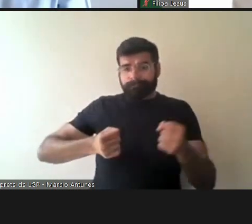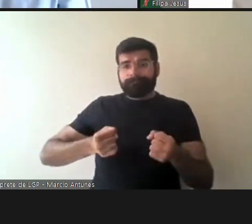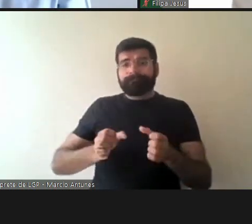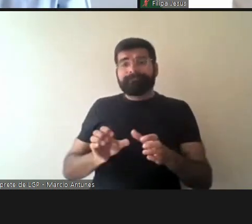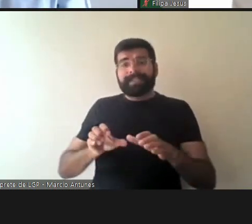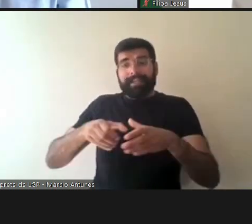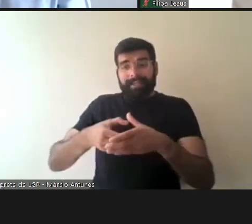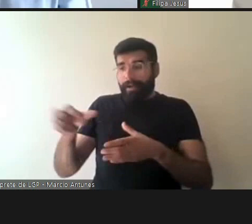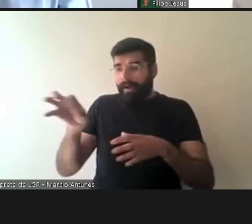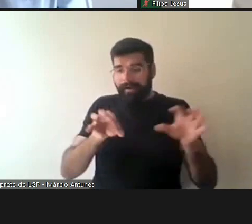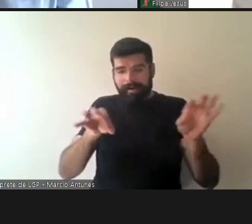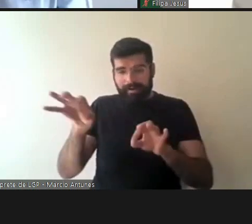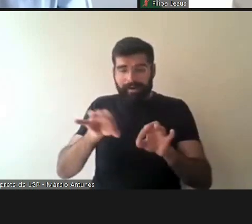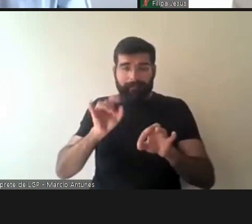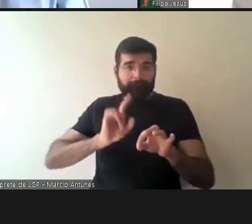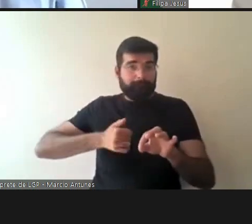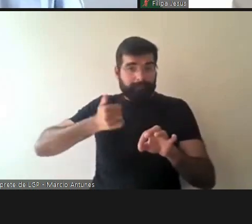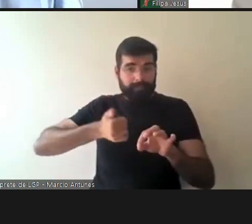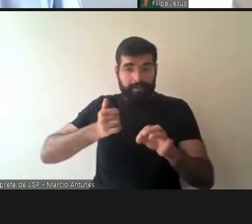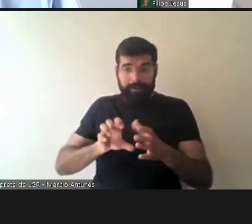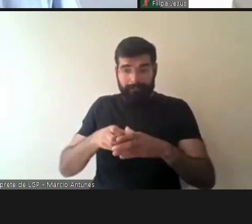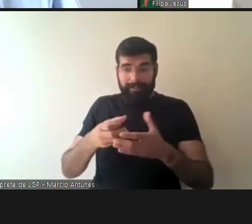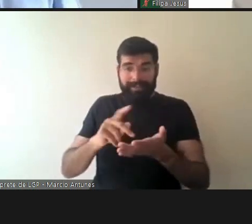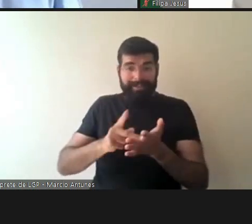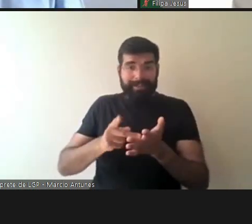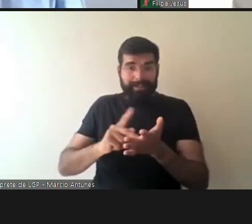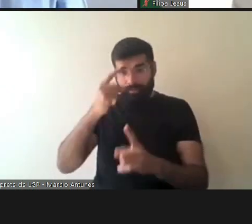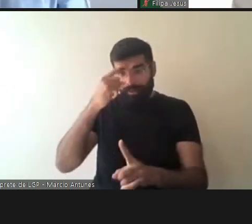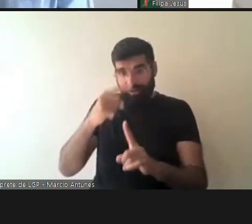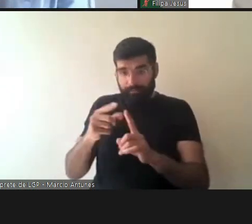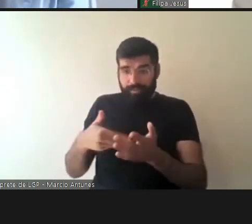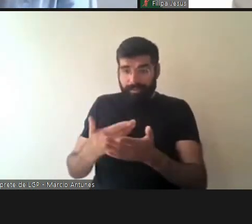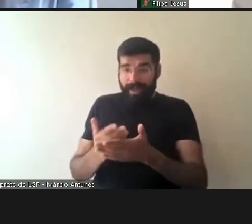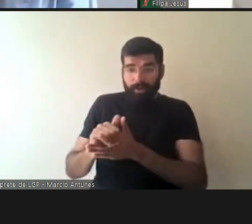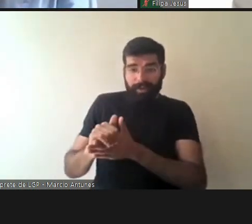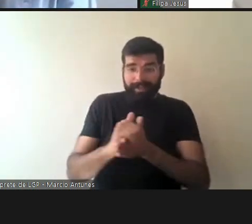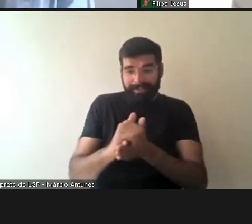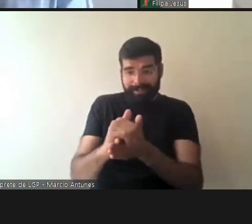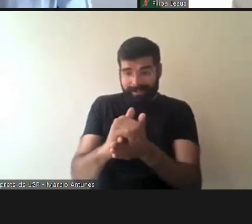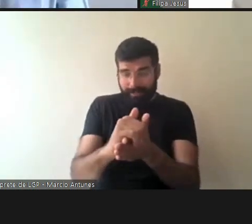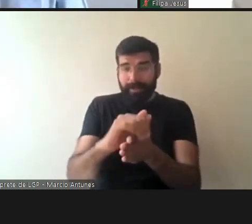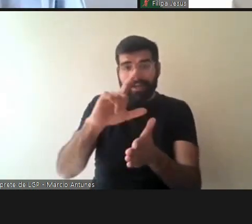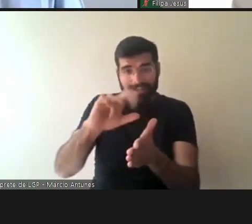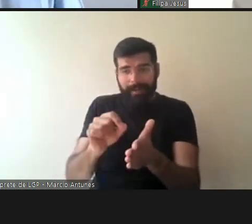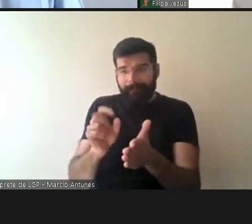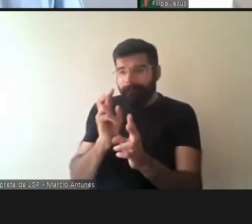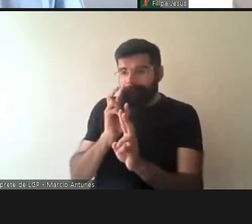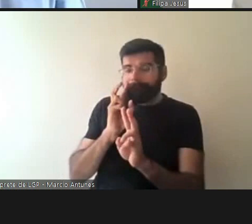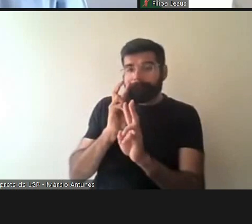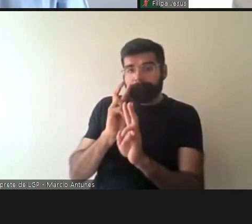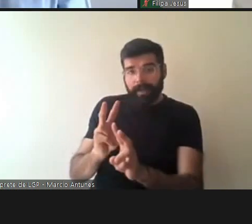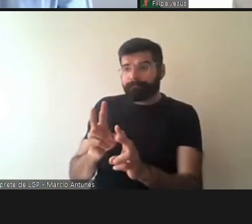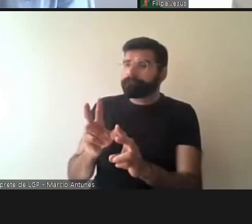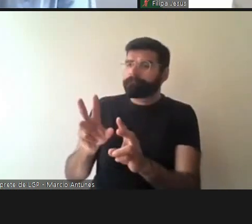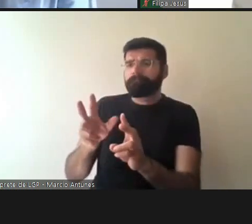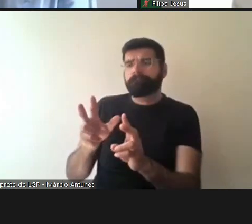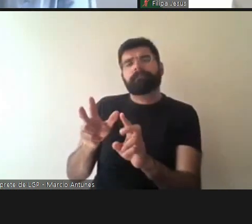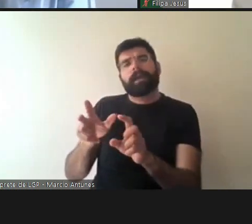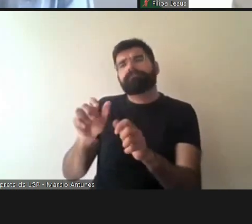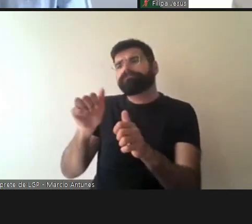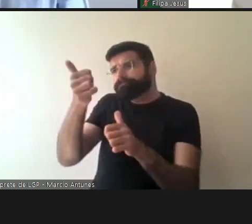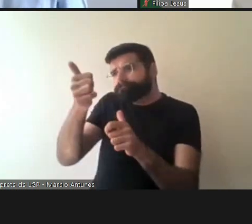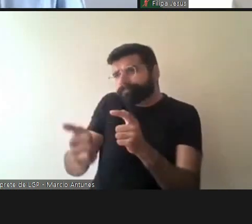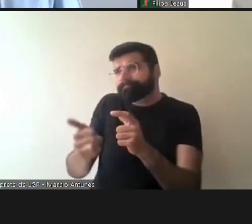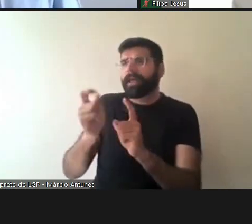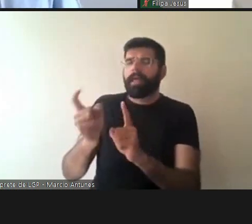que é fundamental, a equipa técnica para orientação e o necessário reconhecimento. Já